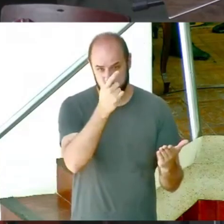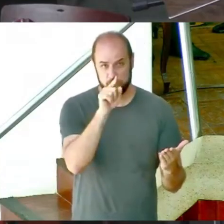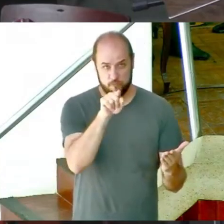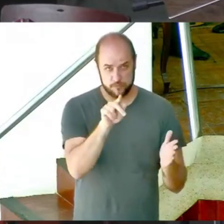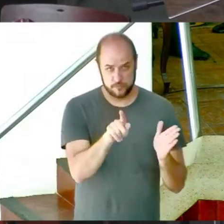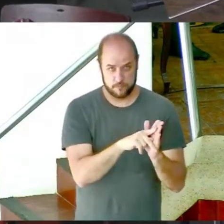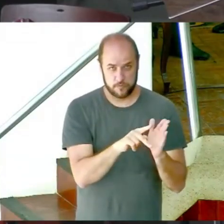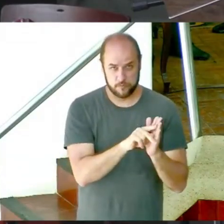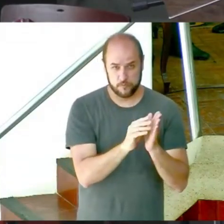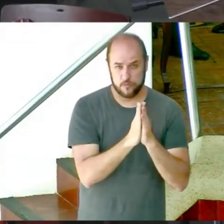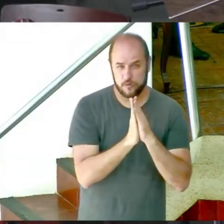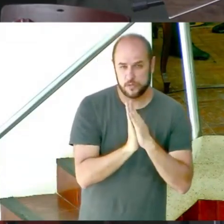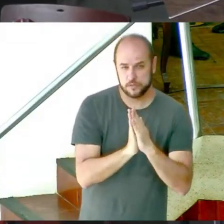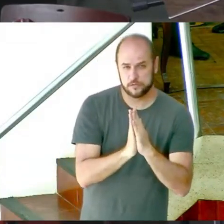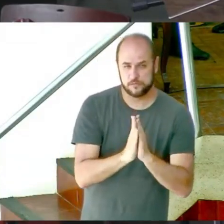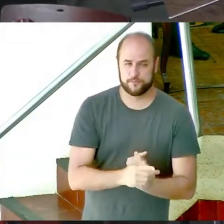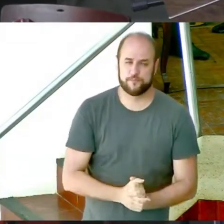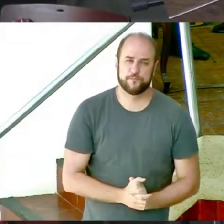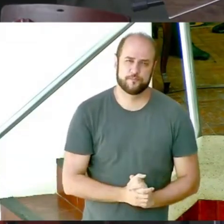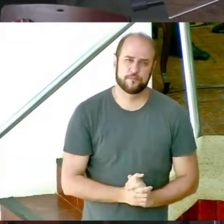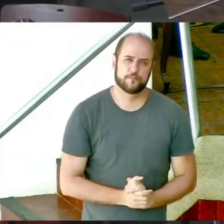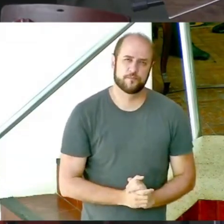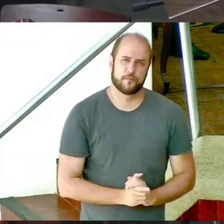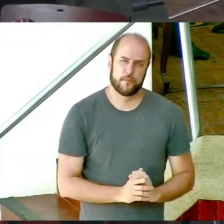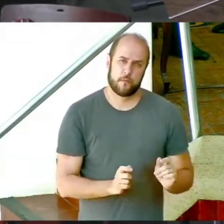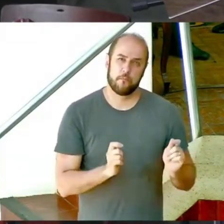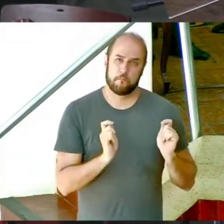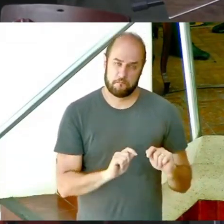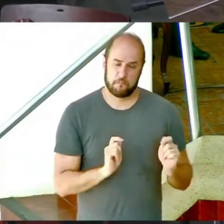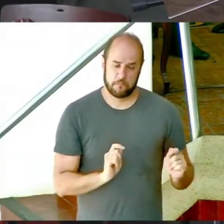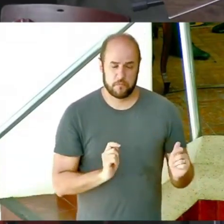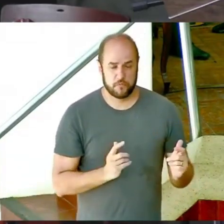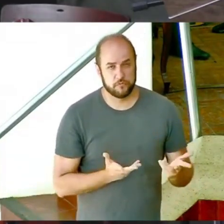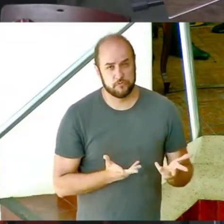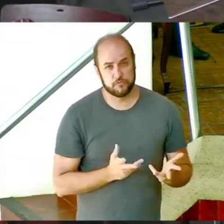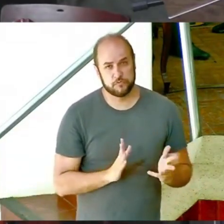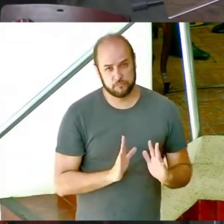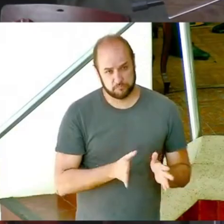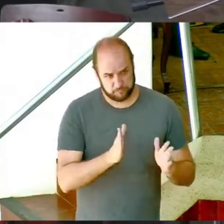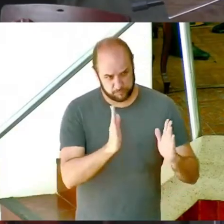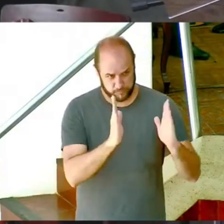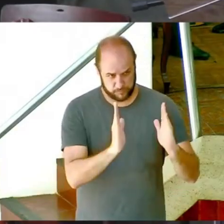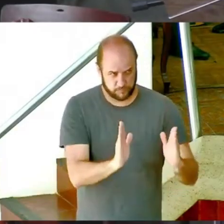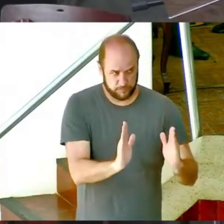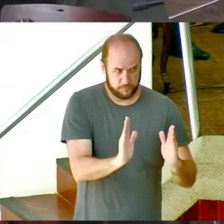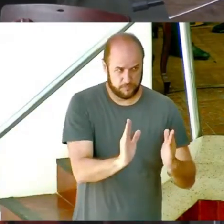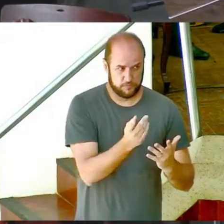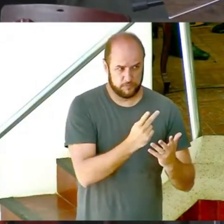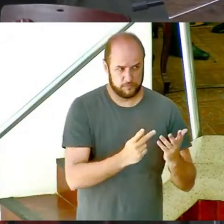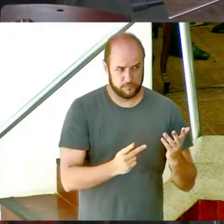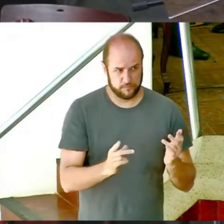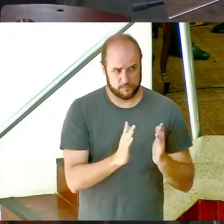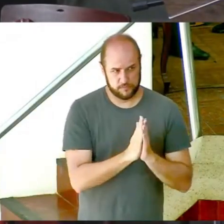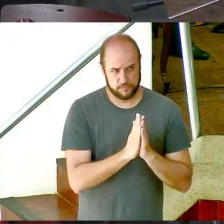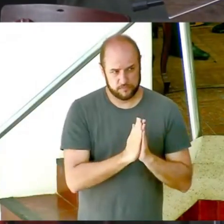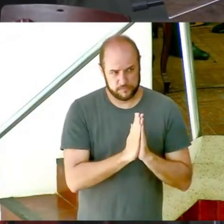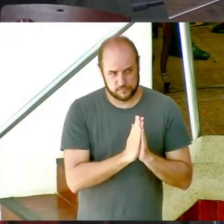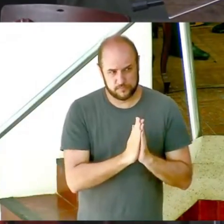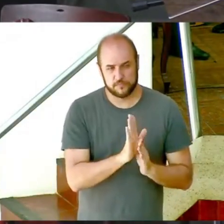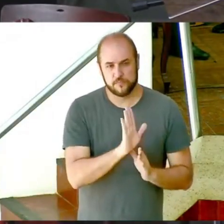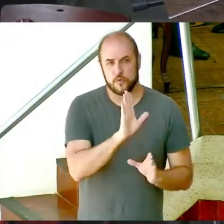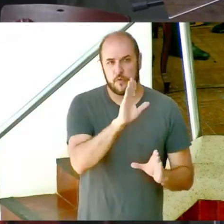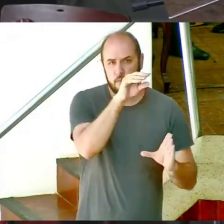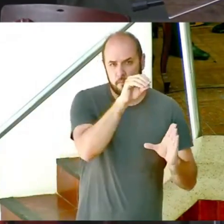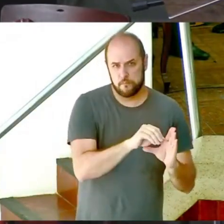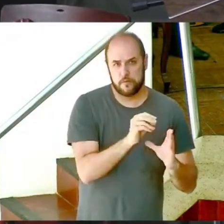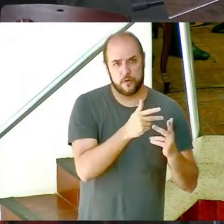oração. E aí você pode até, neste momento da sua oração, colocar alguma coisa que